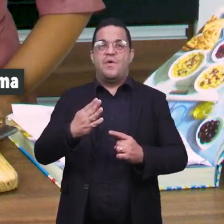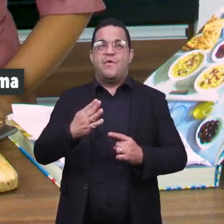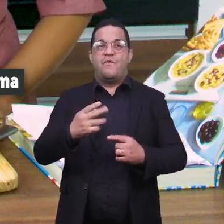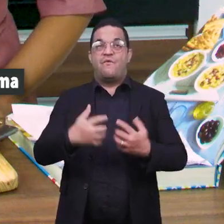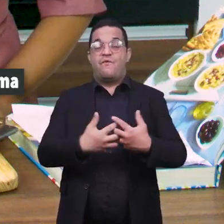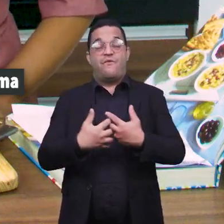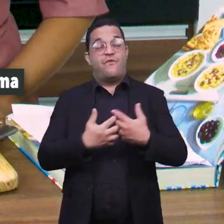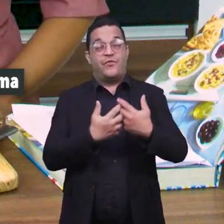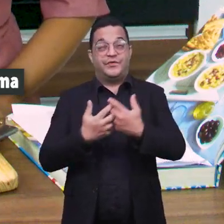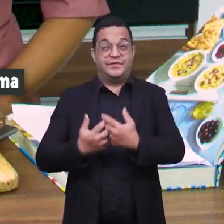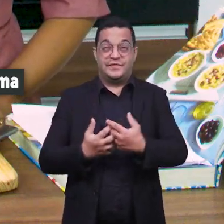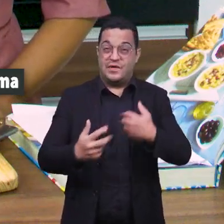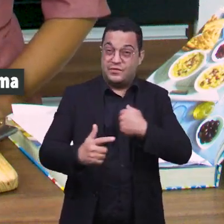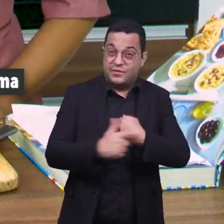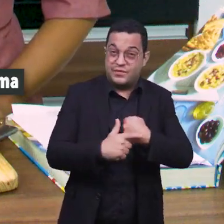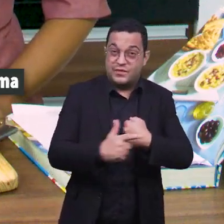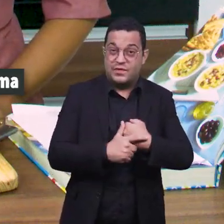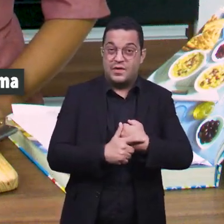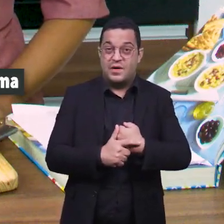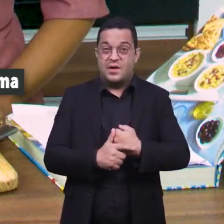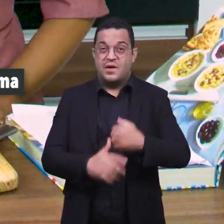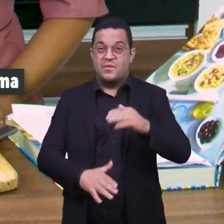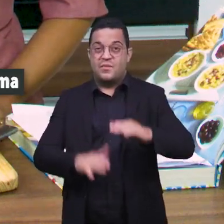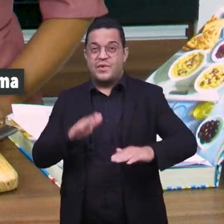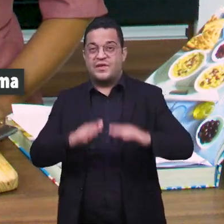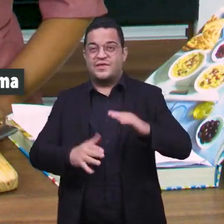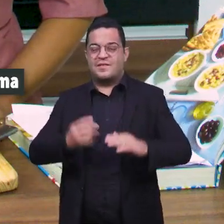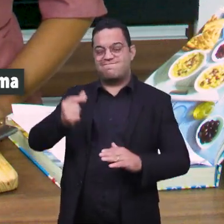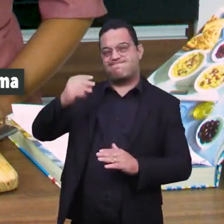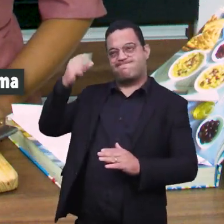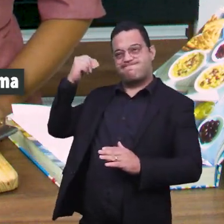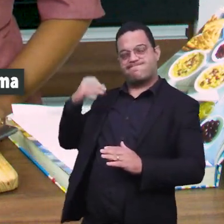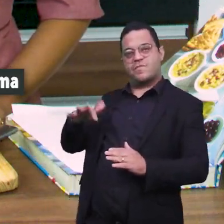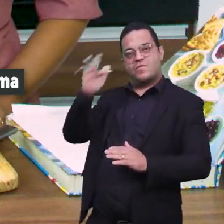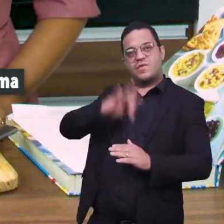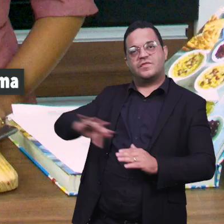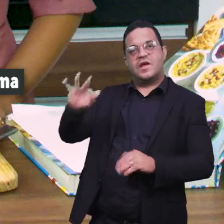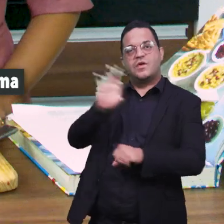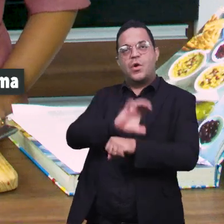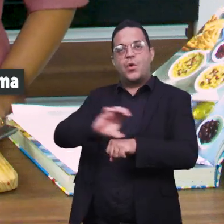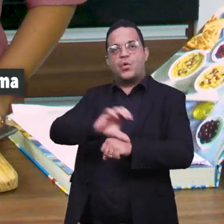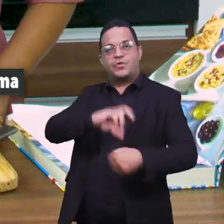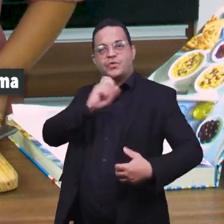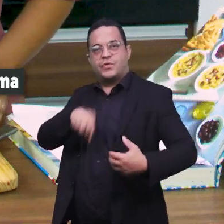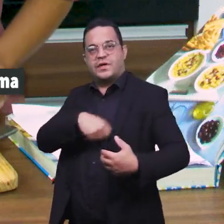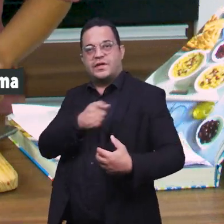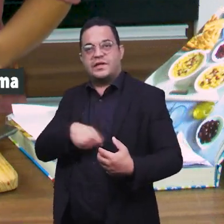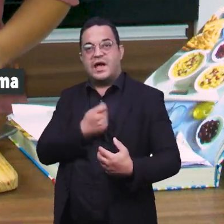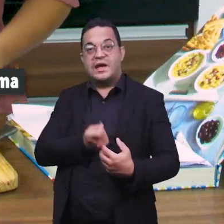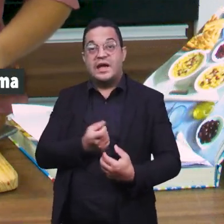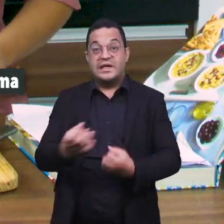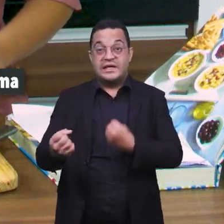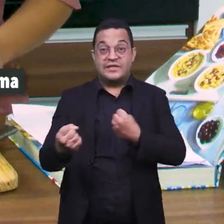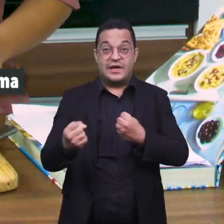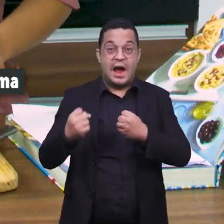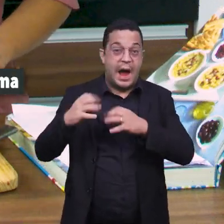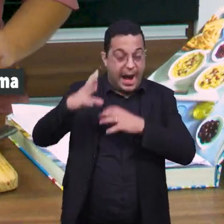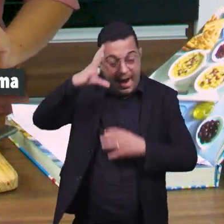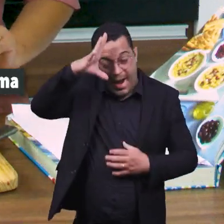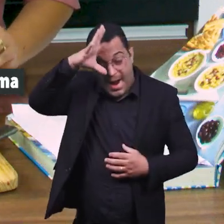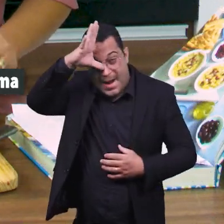né? Quando a gente está lá na faculdade estudando, é uma das primeiras coisas que a gente faz é entender sobre